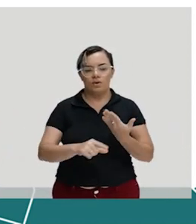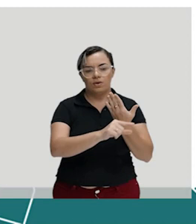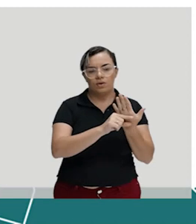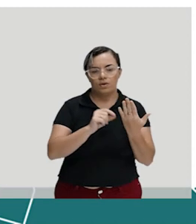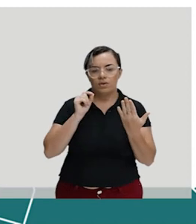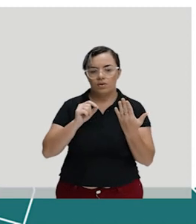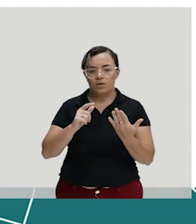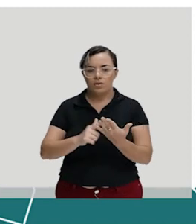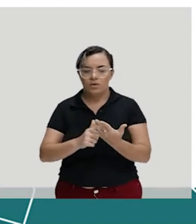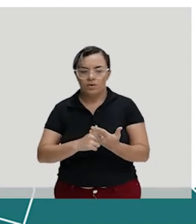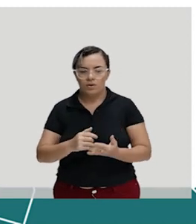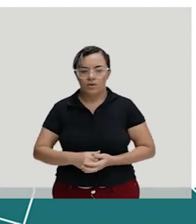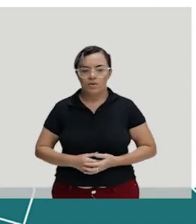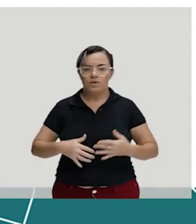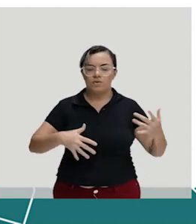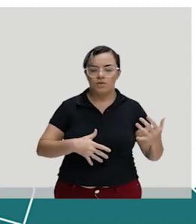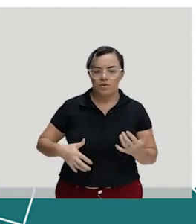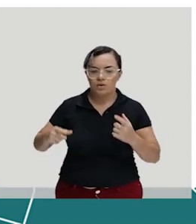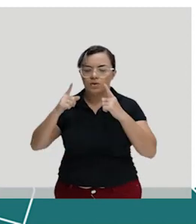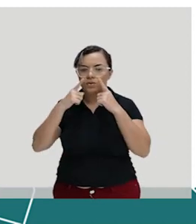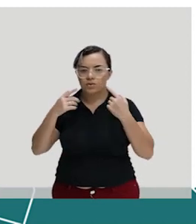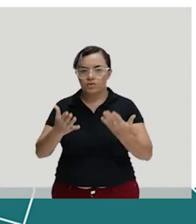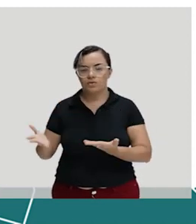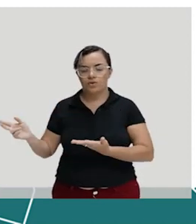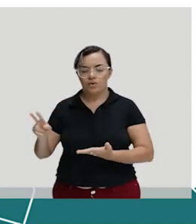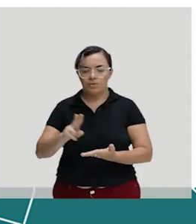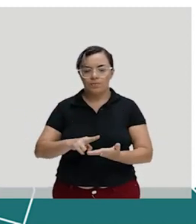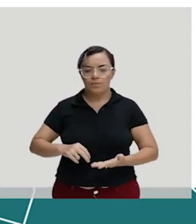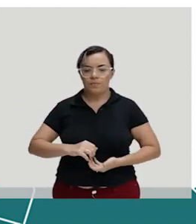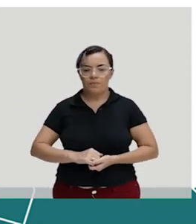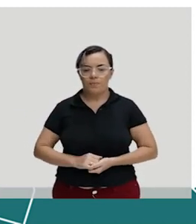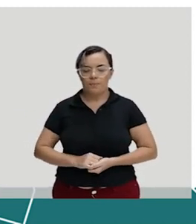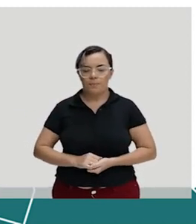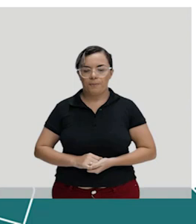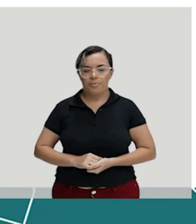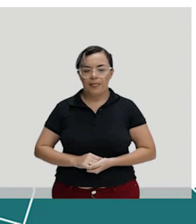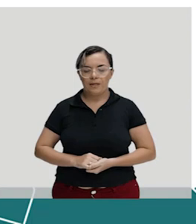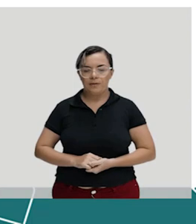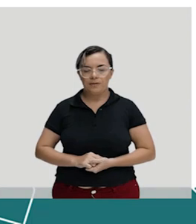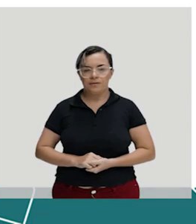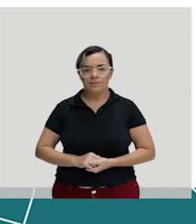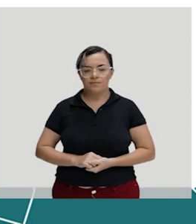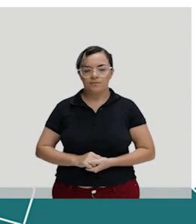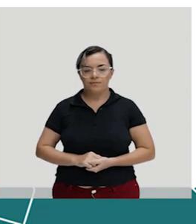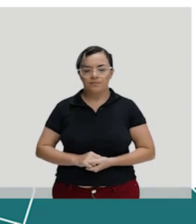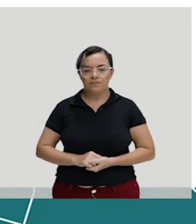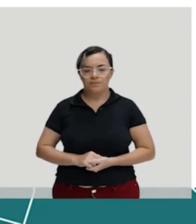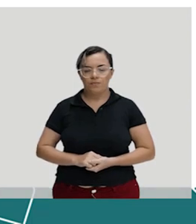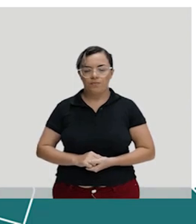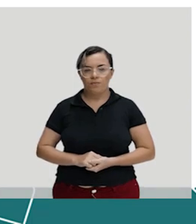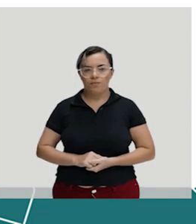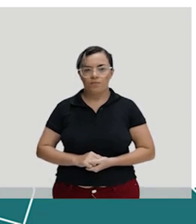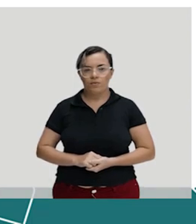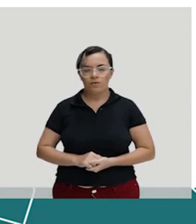violões nas cordas gemem e vão dilacerando e deliciando Rasgando as almas que nas sombras tremem